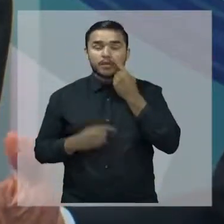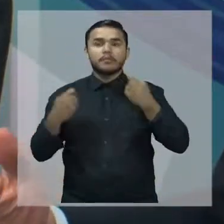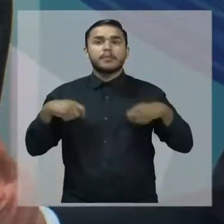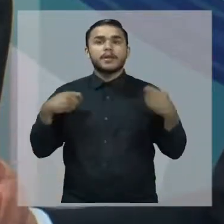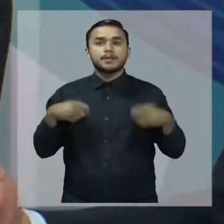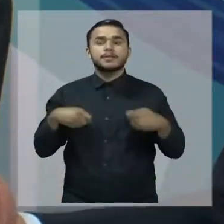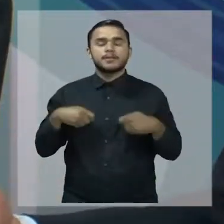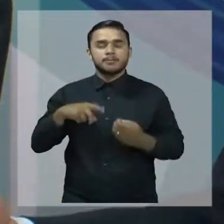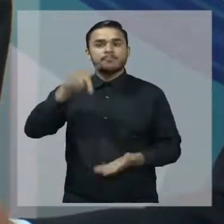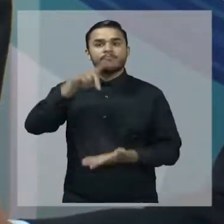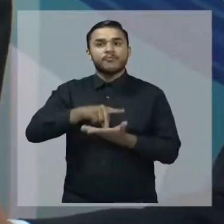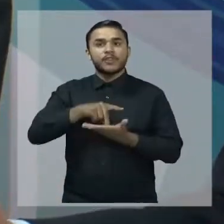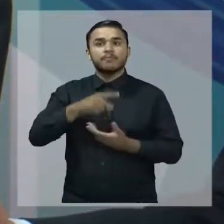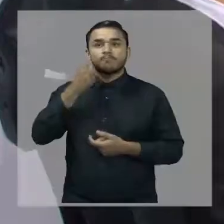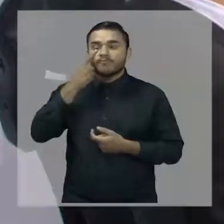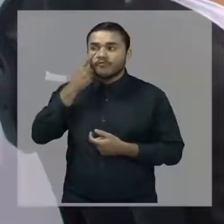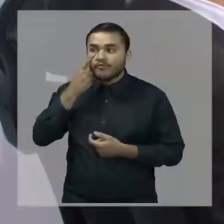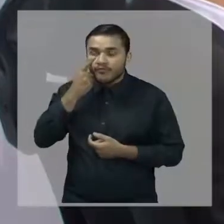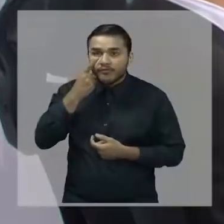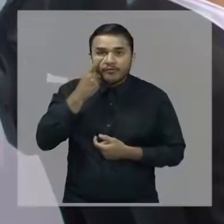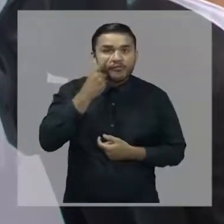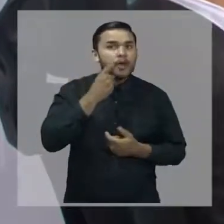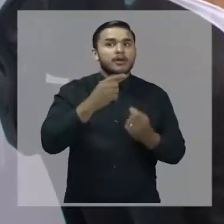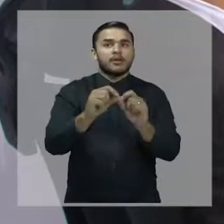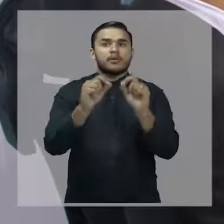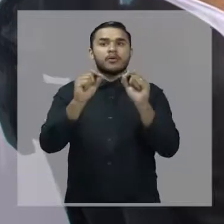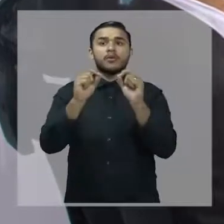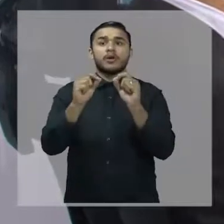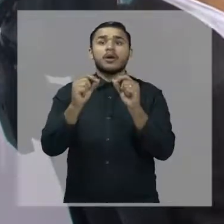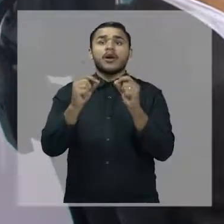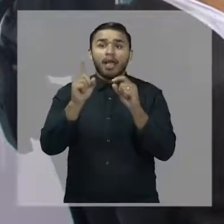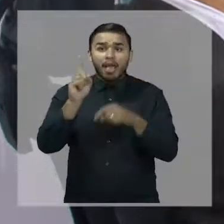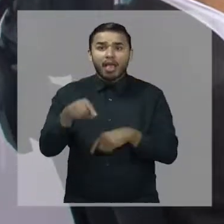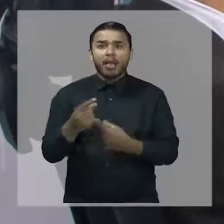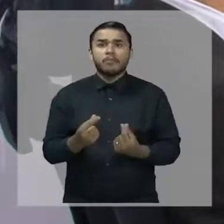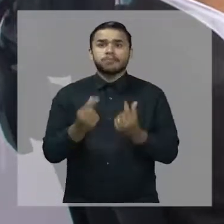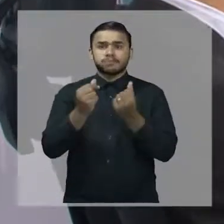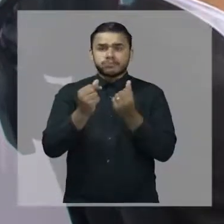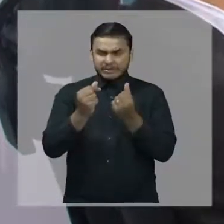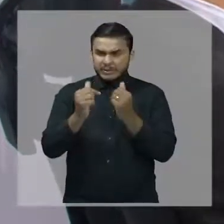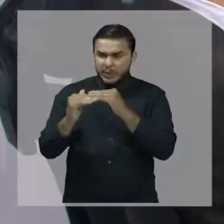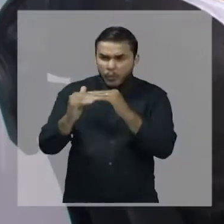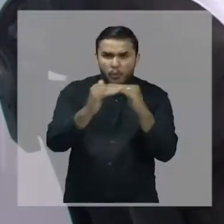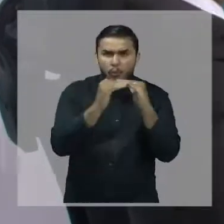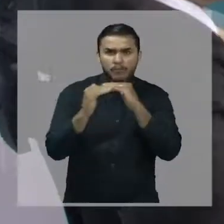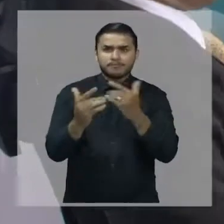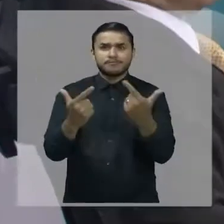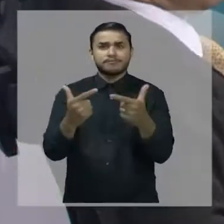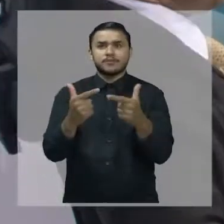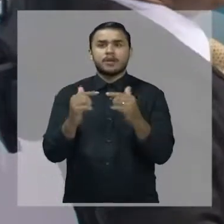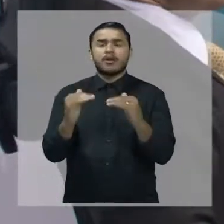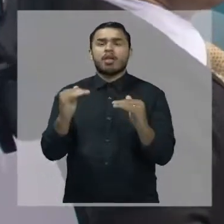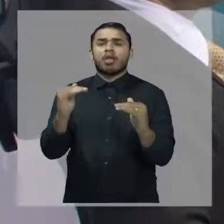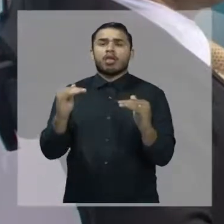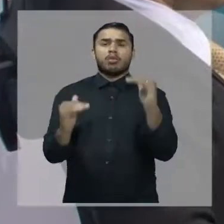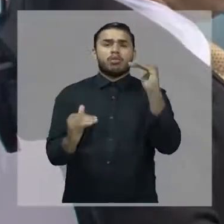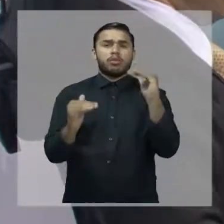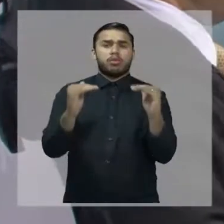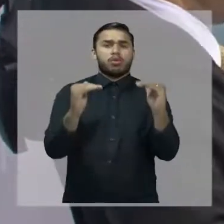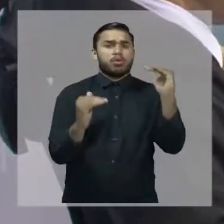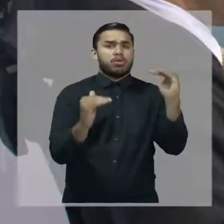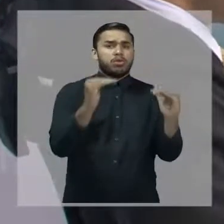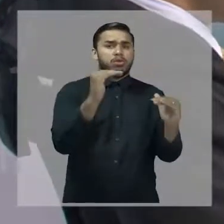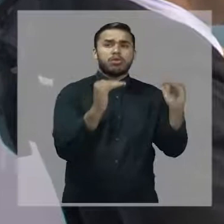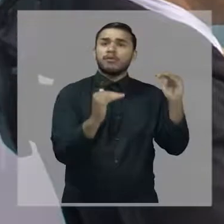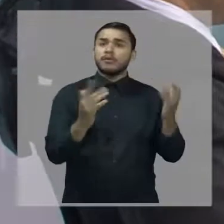realidade. Nós temos uma distribuição de renda que torna, de um